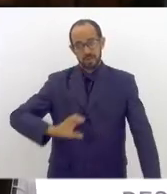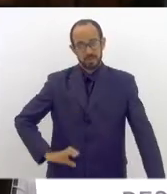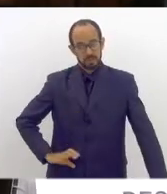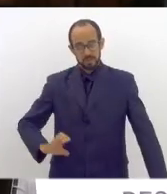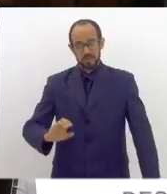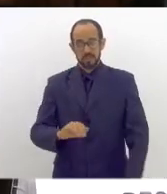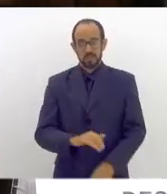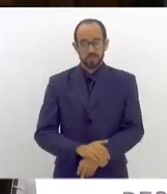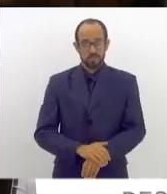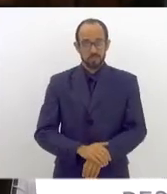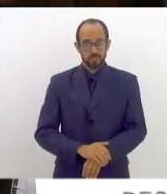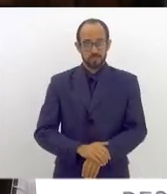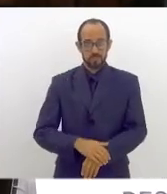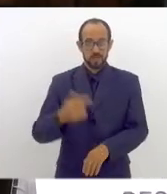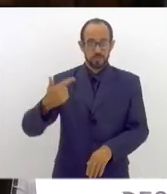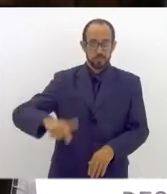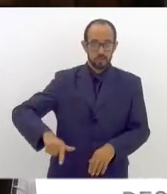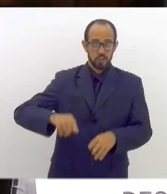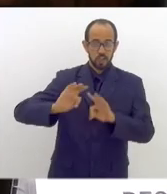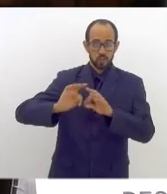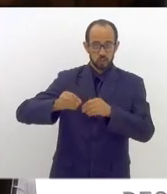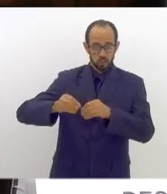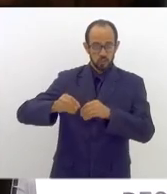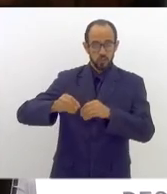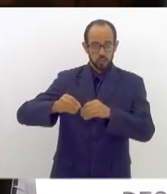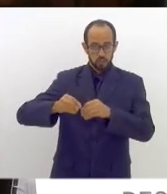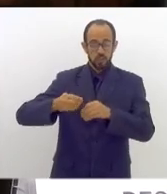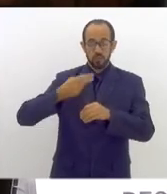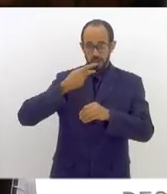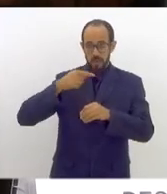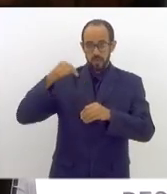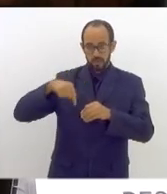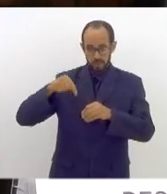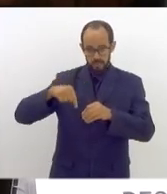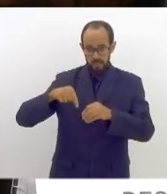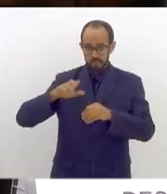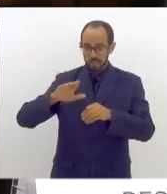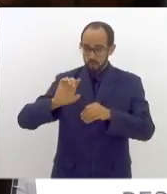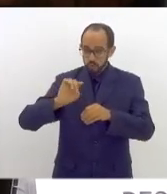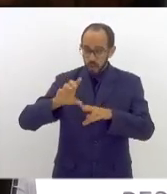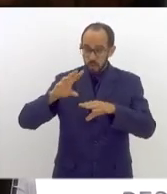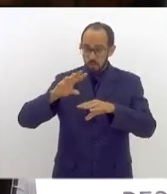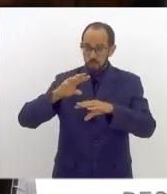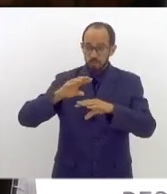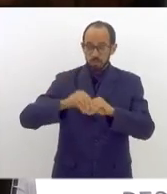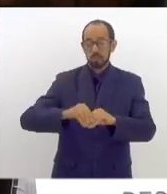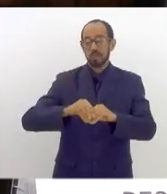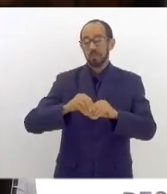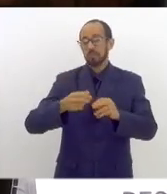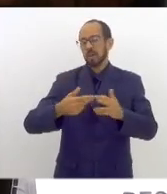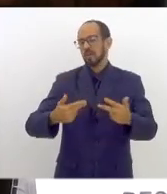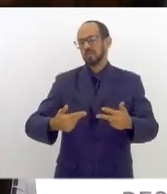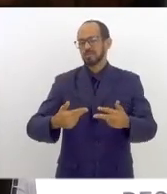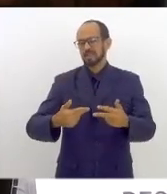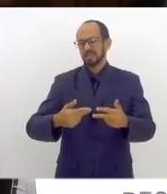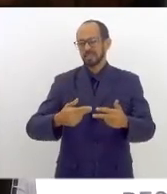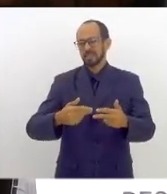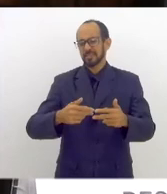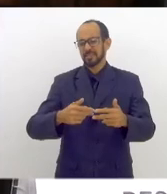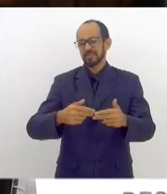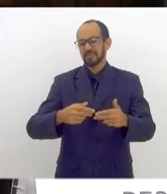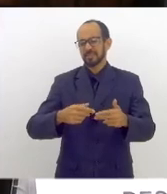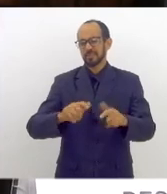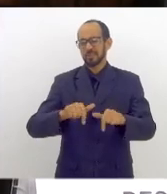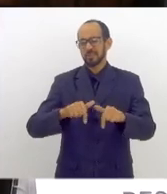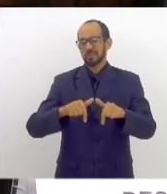repetir o que já falaram aqui só acrescentar uma coisa fazendo uma pequena não sei se é boa uma comparação um